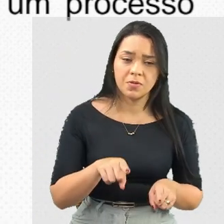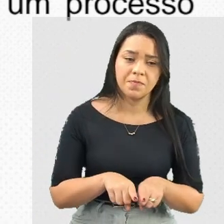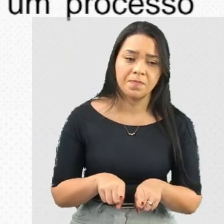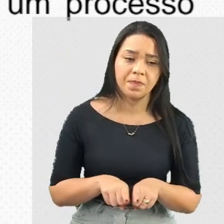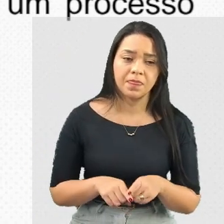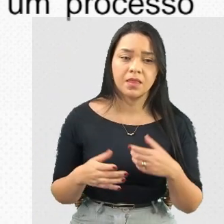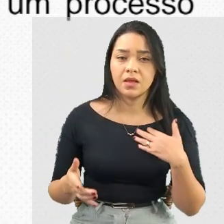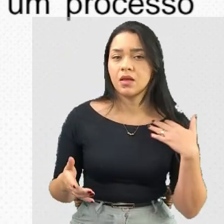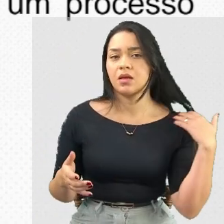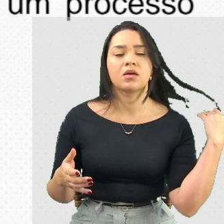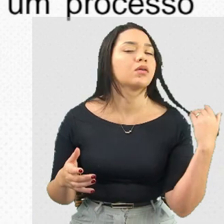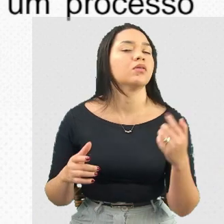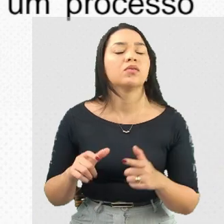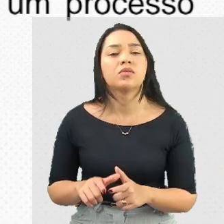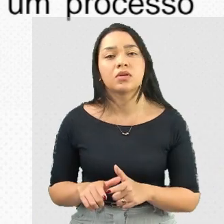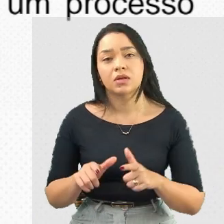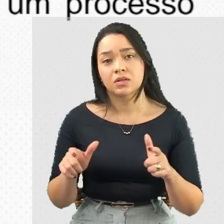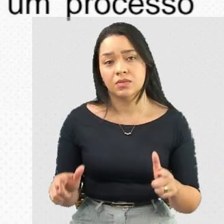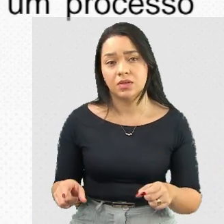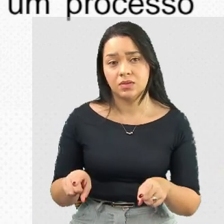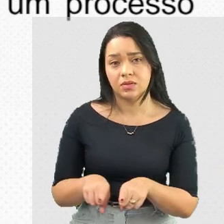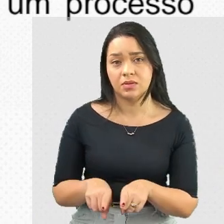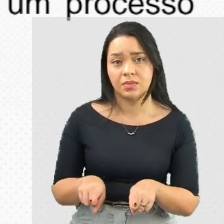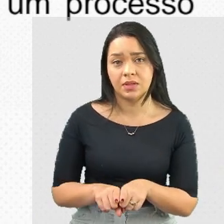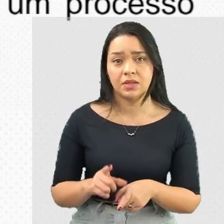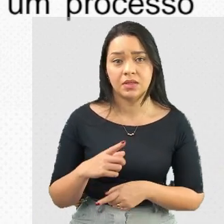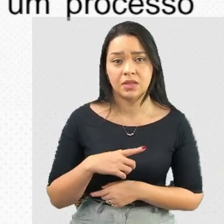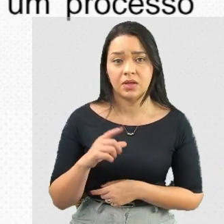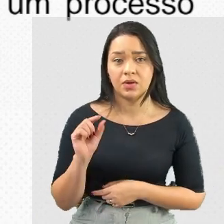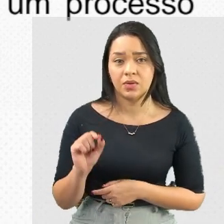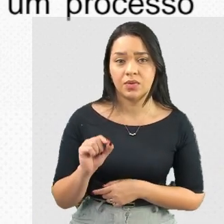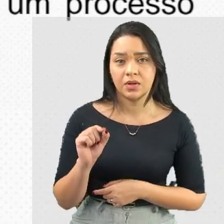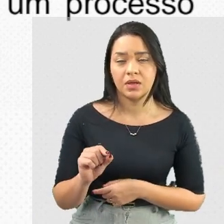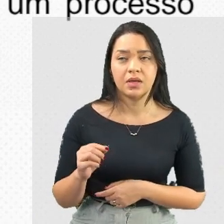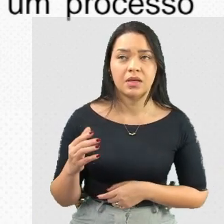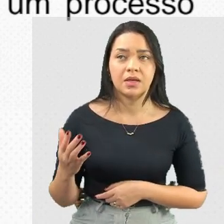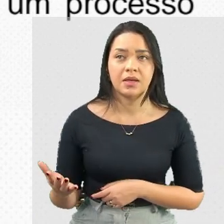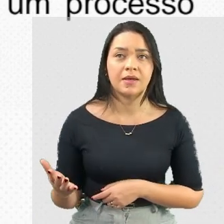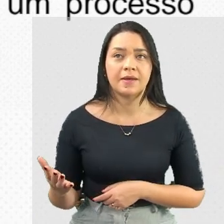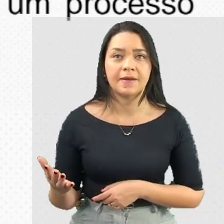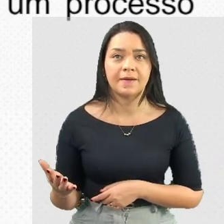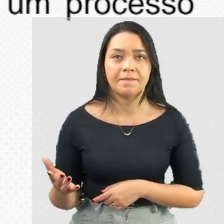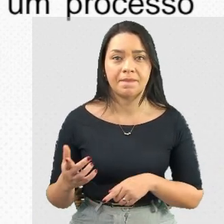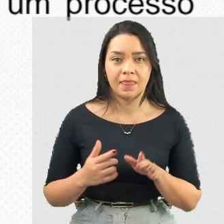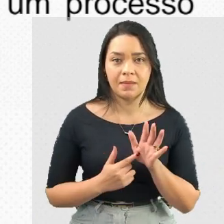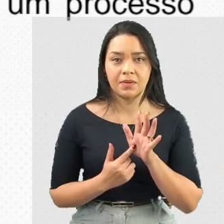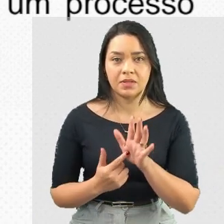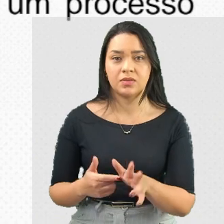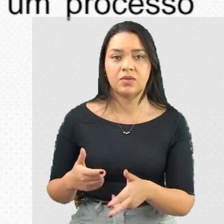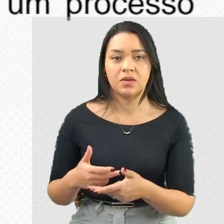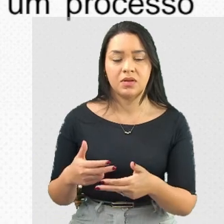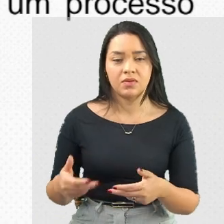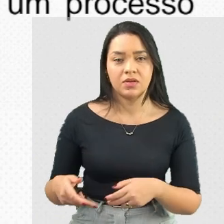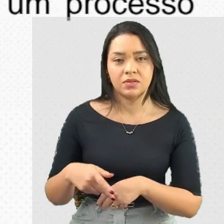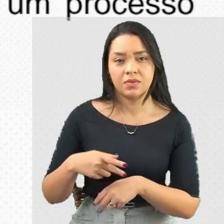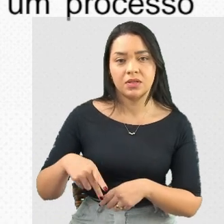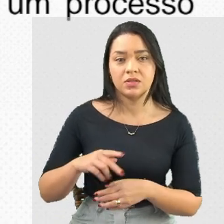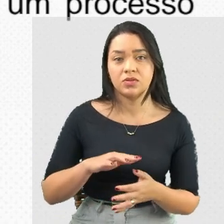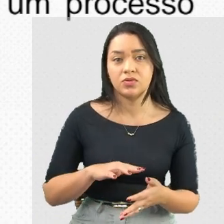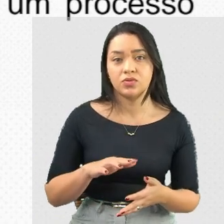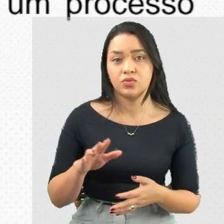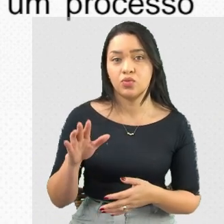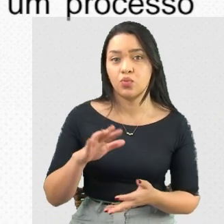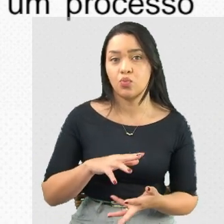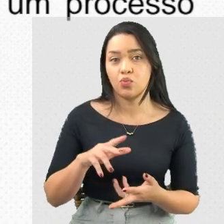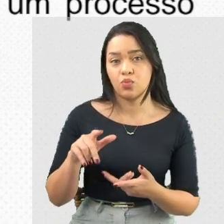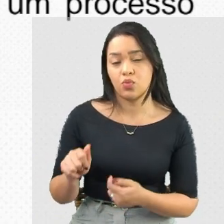o crescimento de um ultranacionalismo que tem, de certa forma, aparecido em diversos países no mundo inteiro, tá?